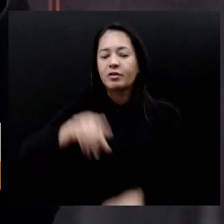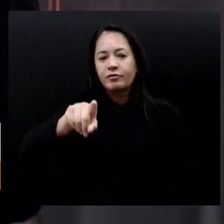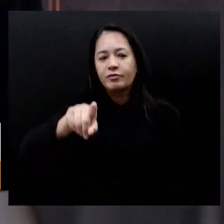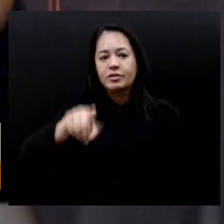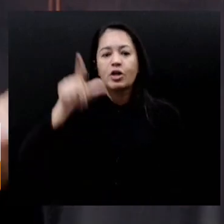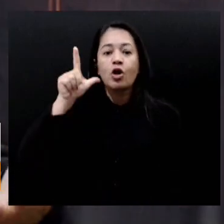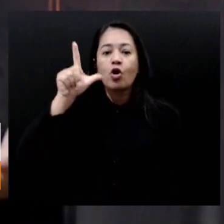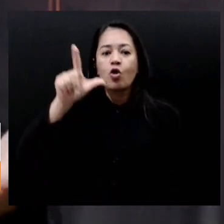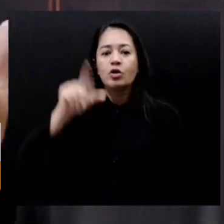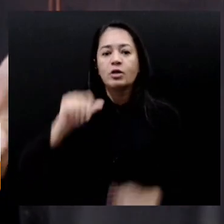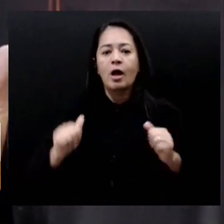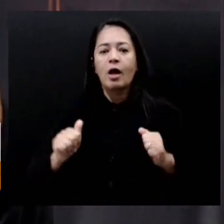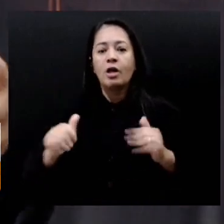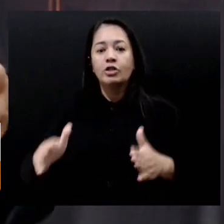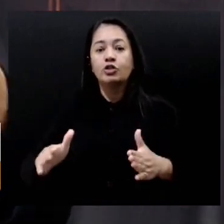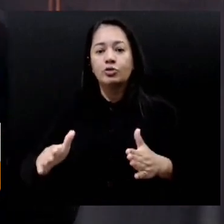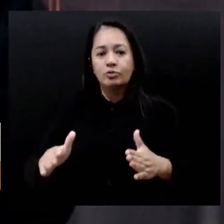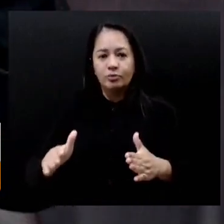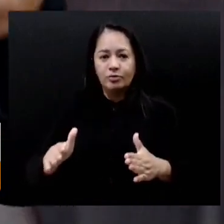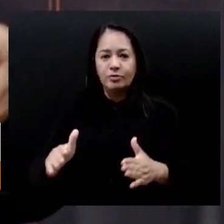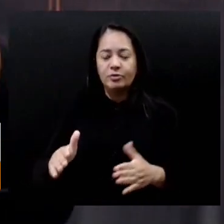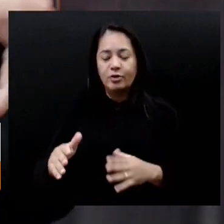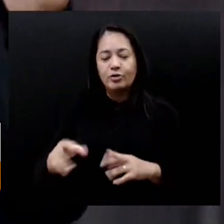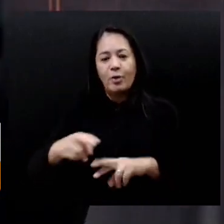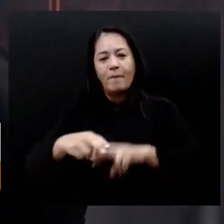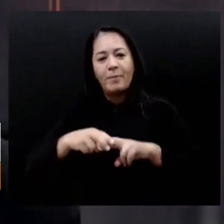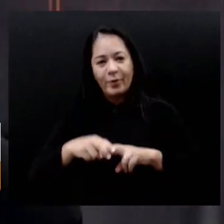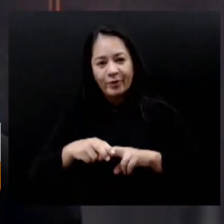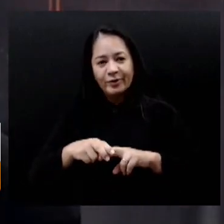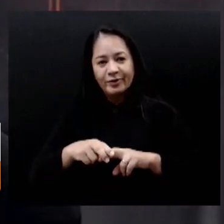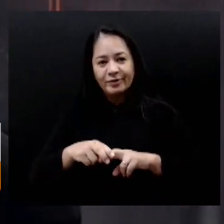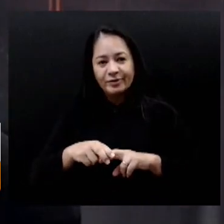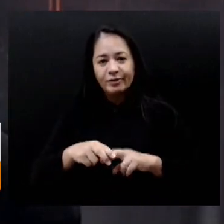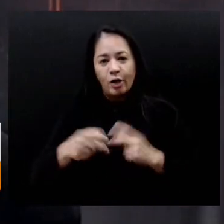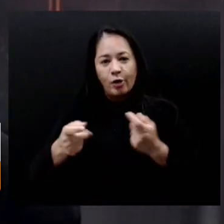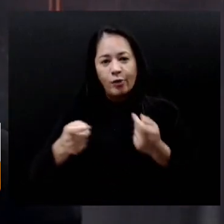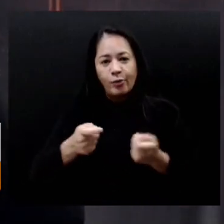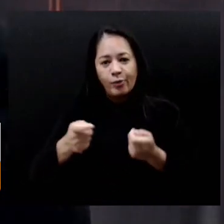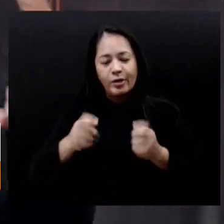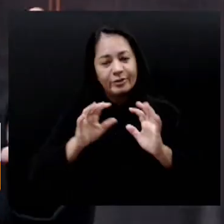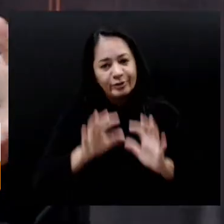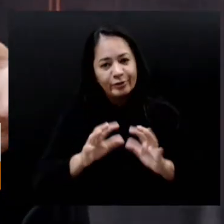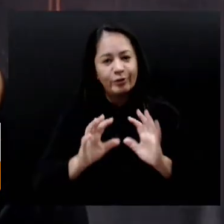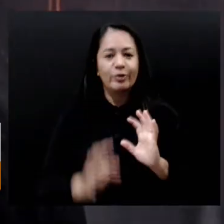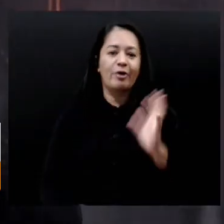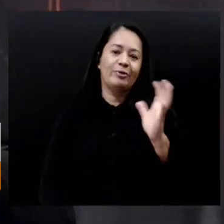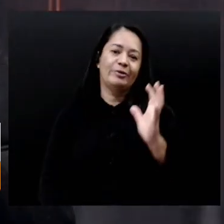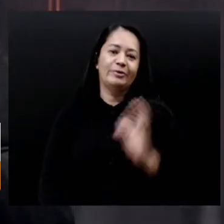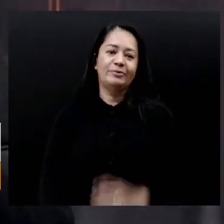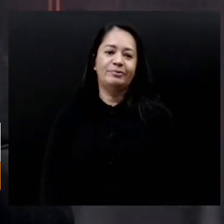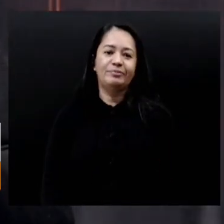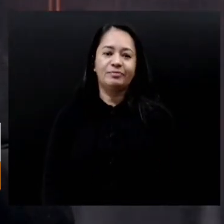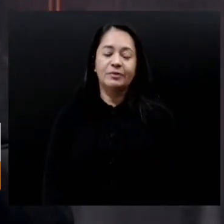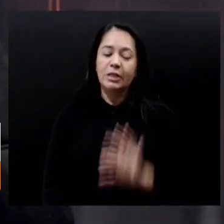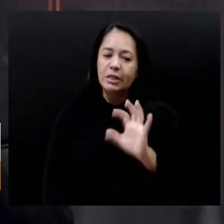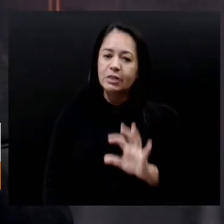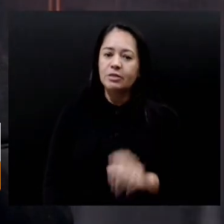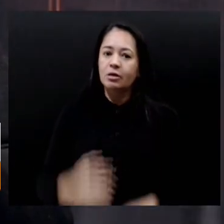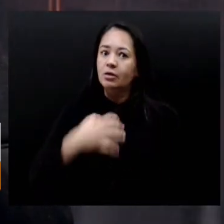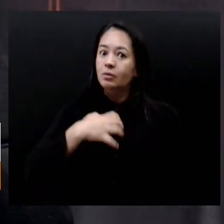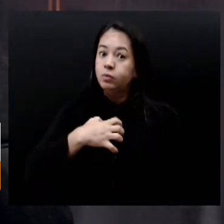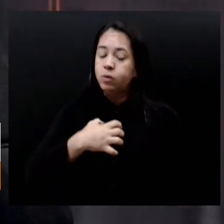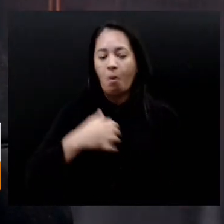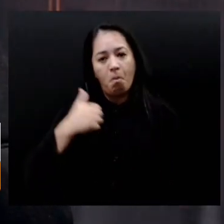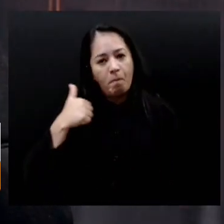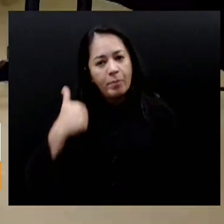ações, atitudes em relação ao manejo daquela situação. Isso é uma raiva boa. Muito bem. E